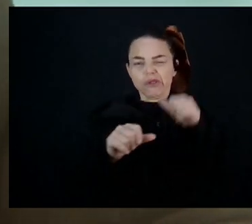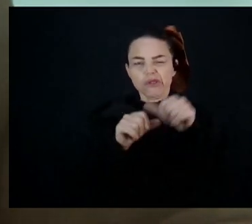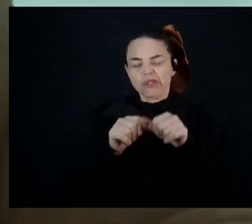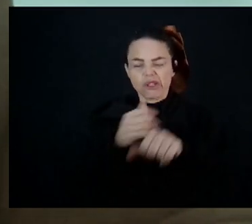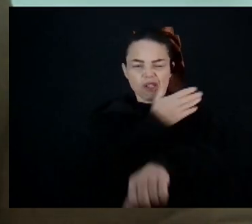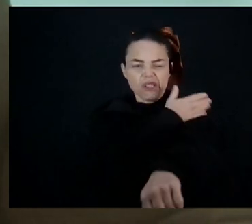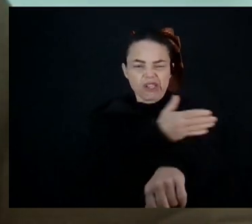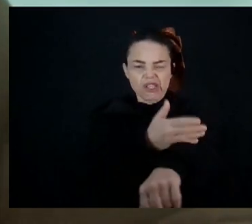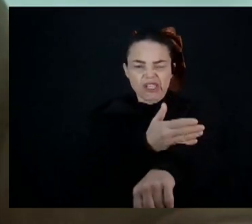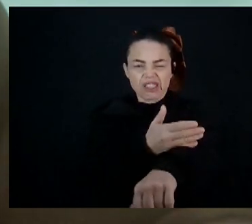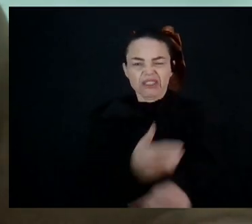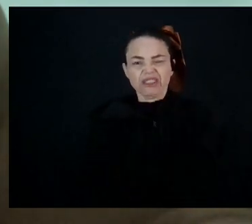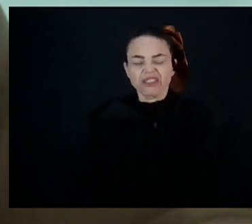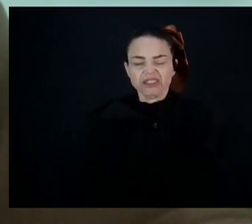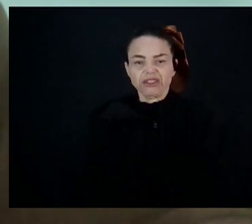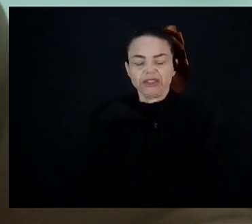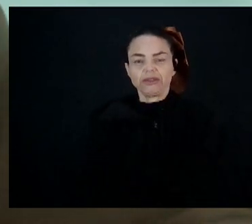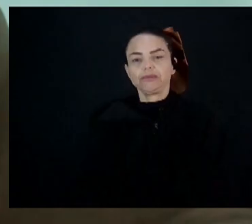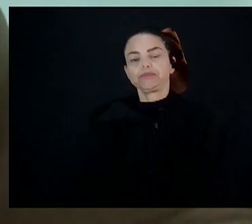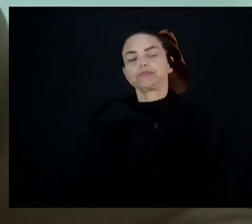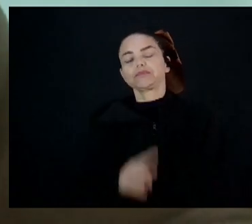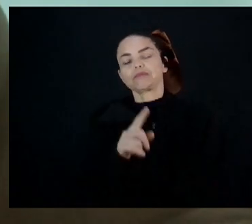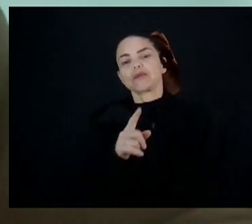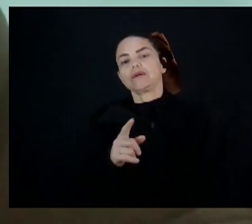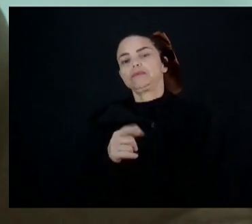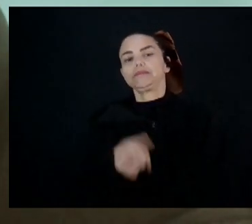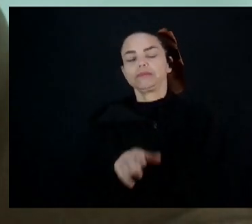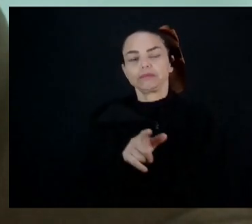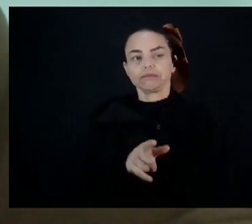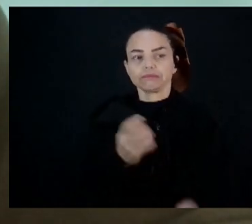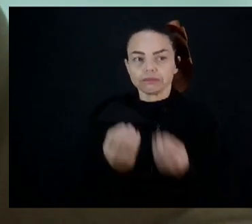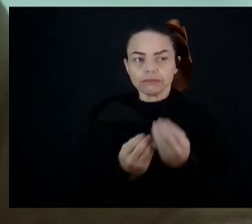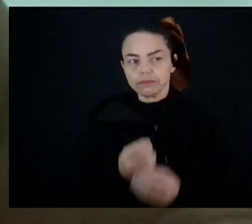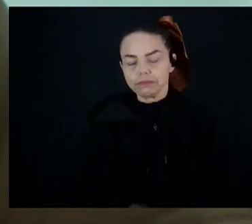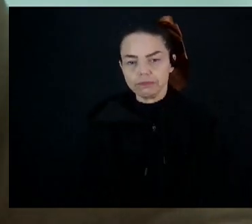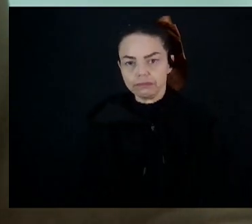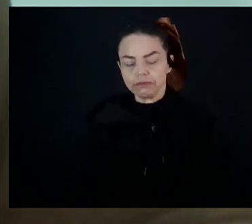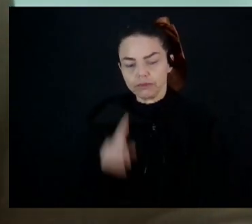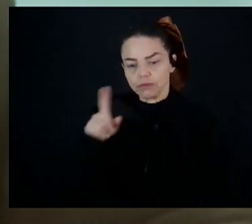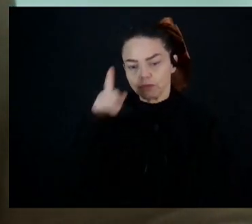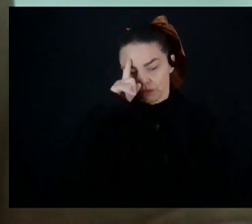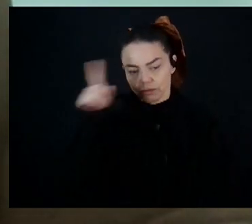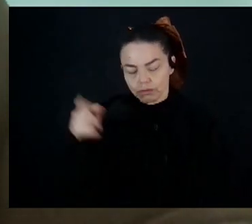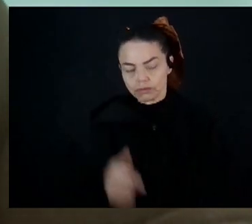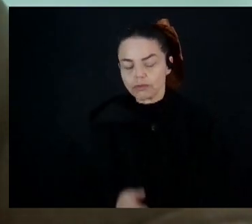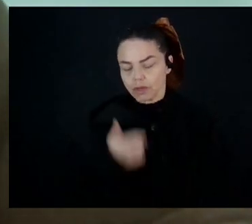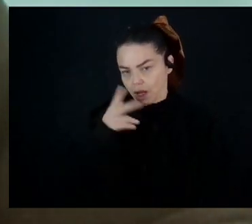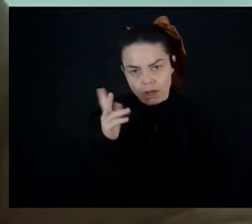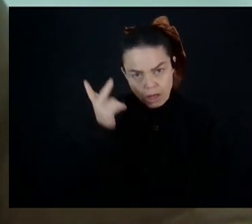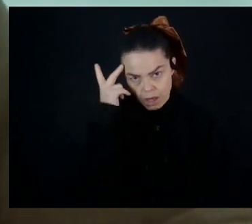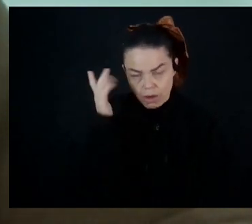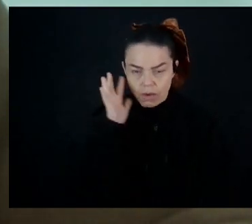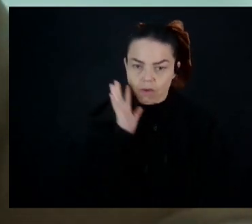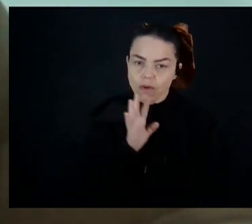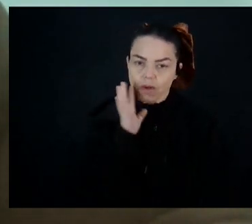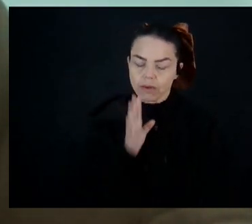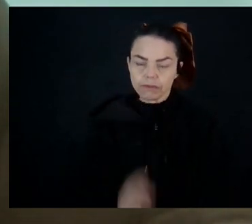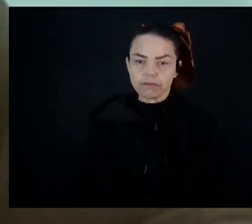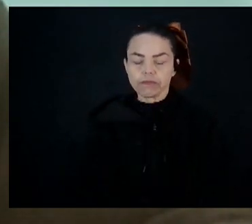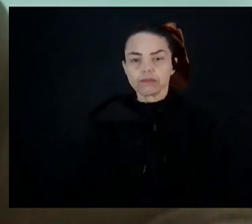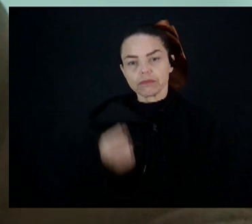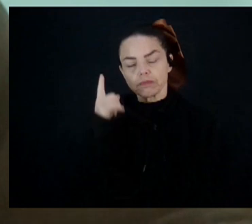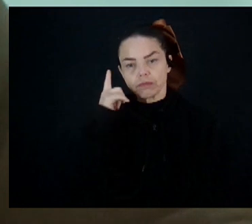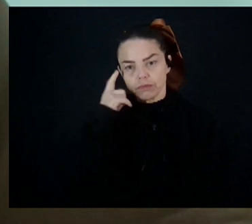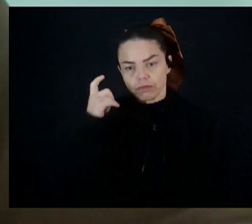dê 1 hora a mais. Como é que está a performance sua no outro dia? E isso talvez seja um fator muito mais interessante,